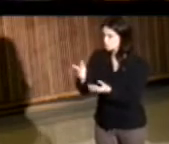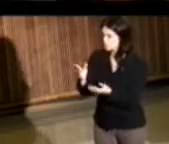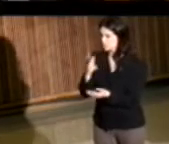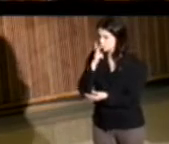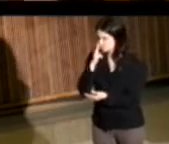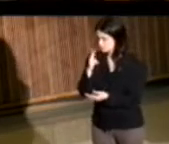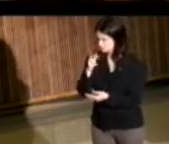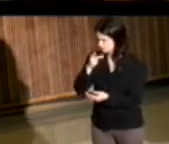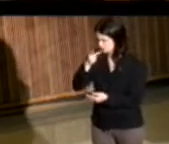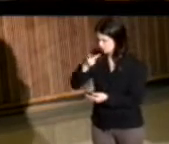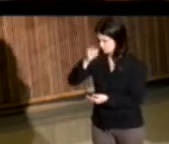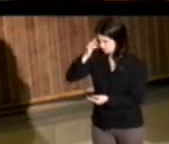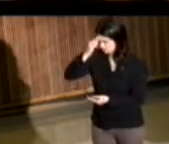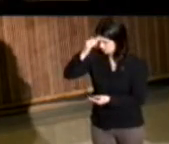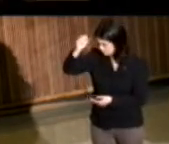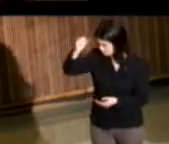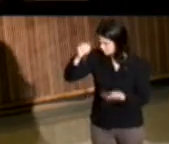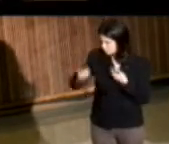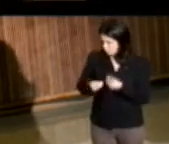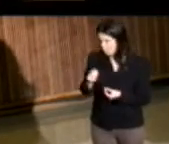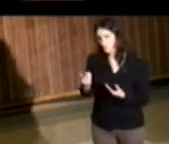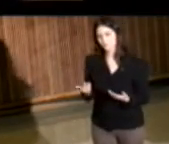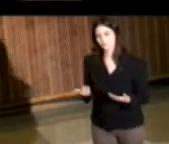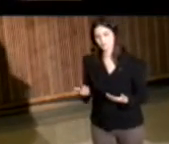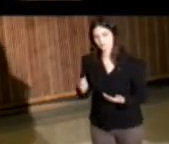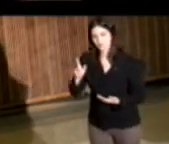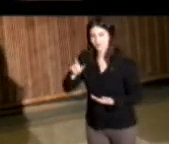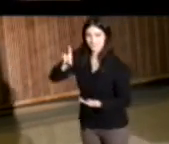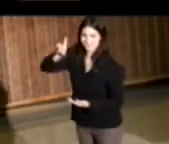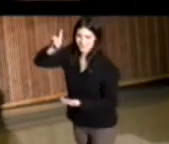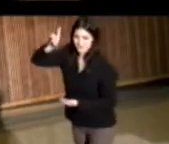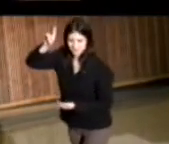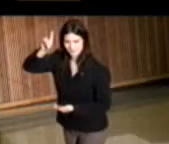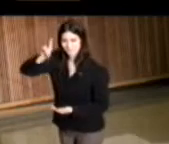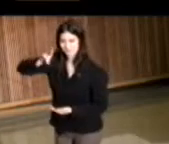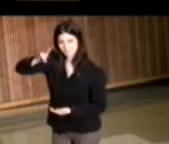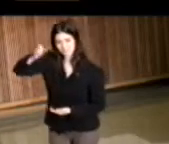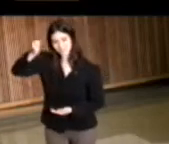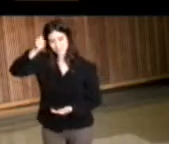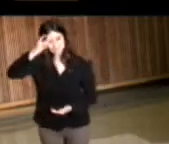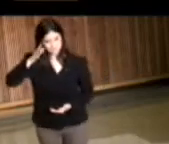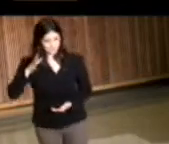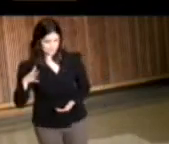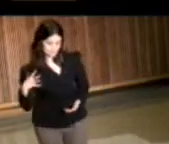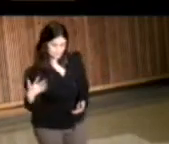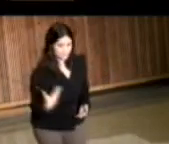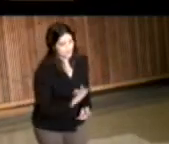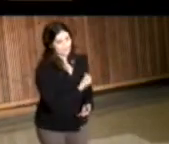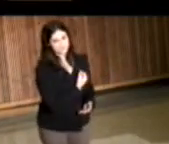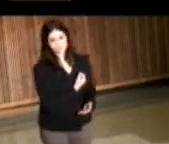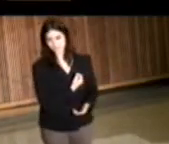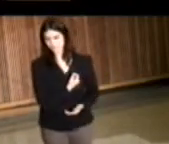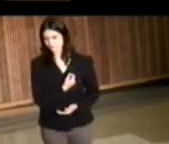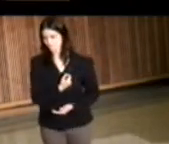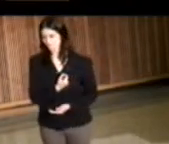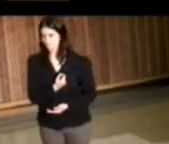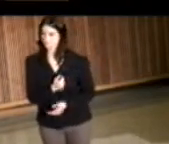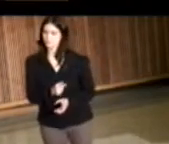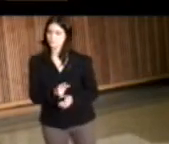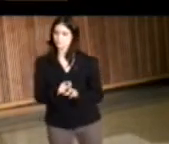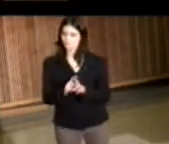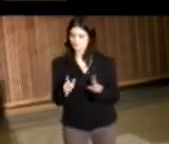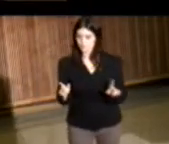E é justamente a falta do entendimento e da aceitação deste critério que tem impedido que